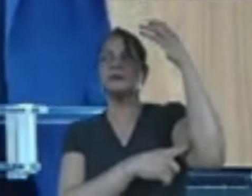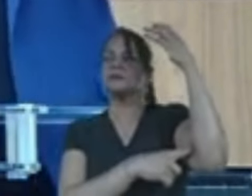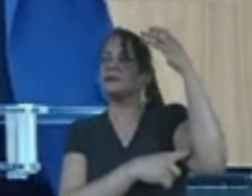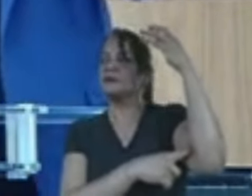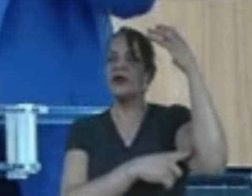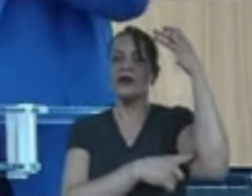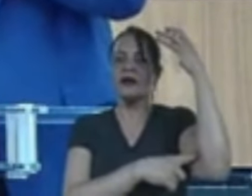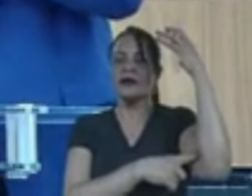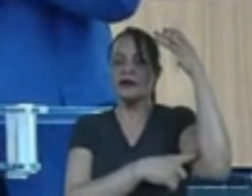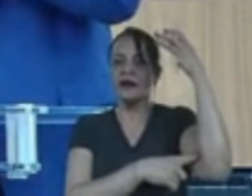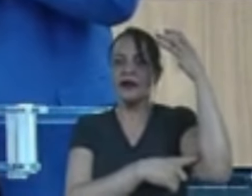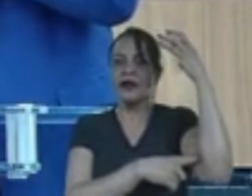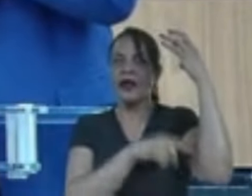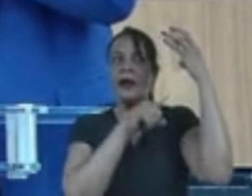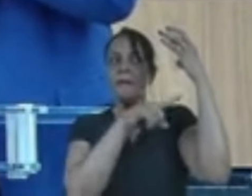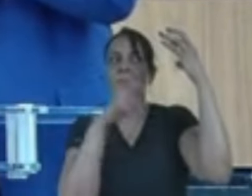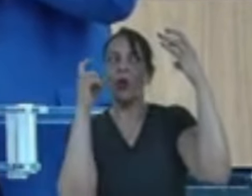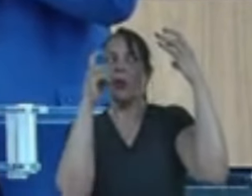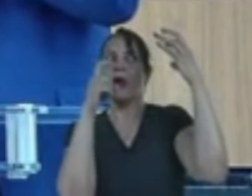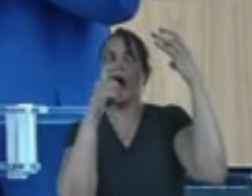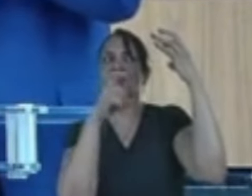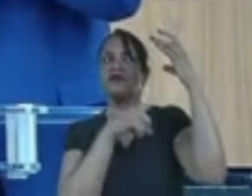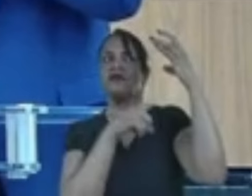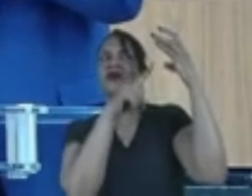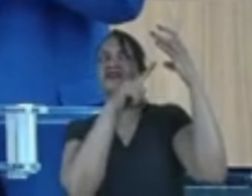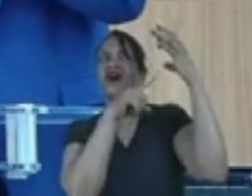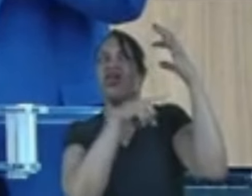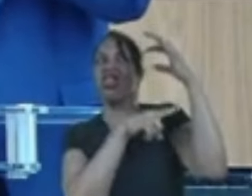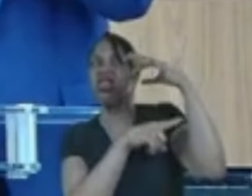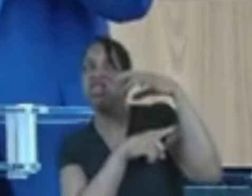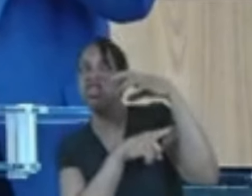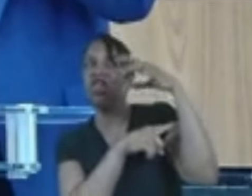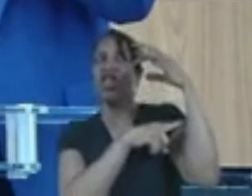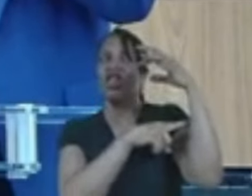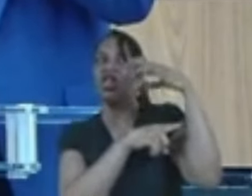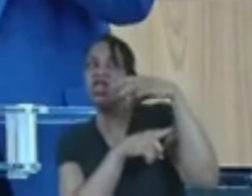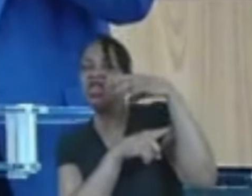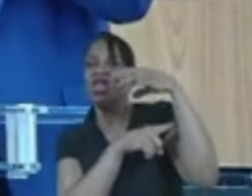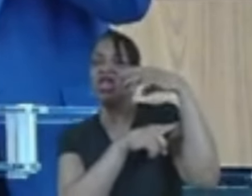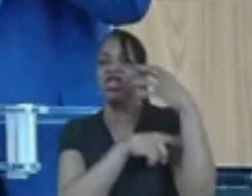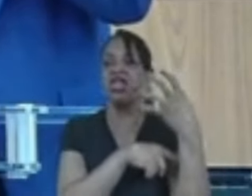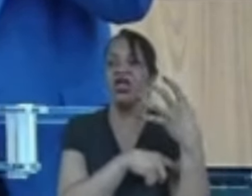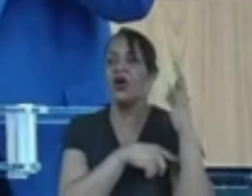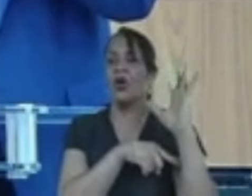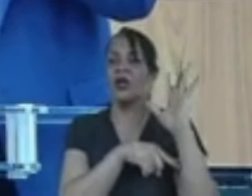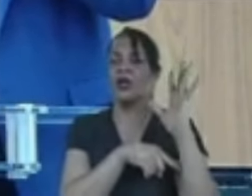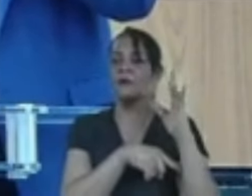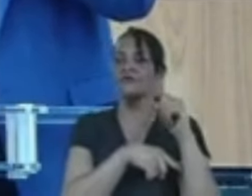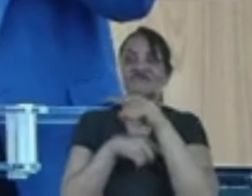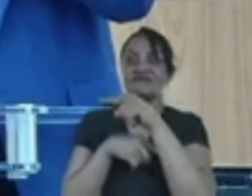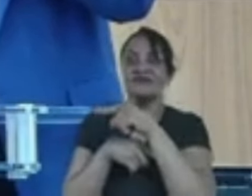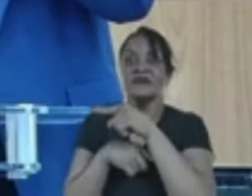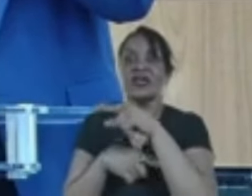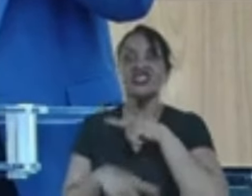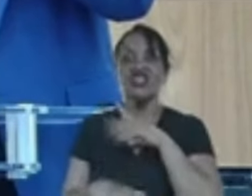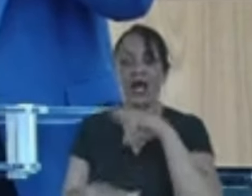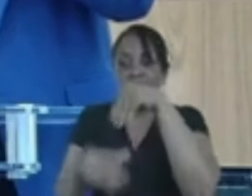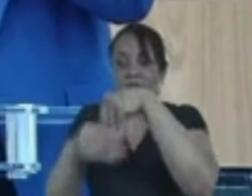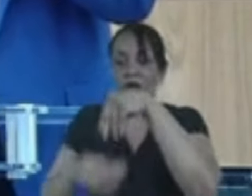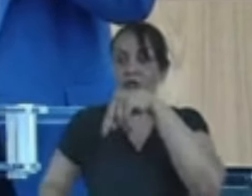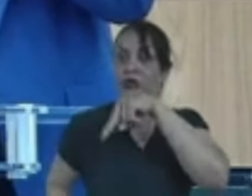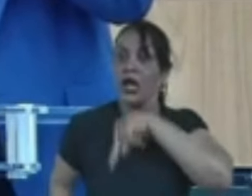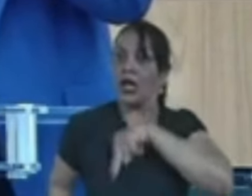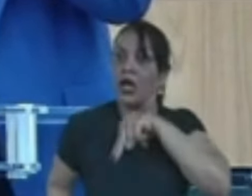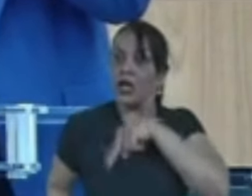que vivem ali, que não conseguem distinguir uma mão direita de uma mão esquerda. Eram 120 mil crianças. Nem